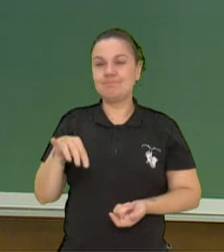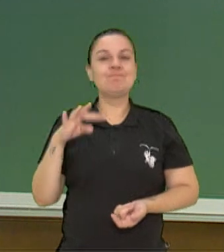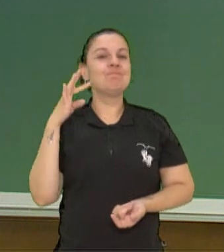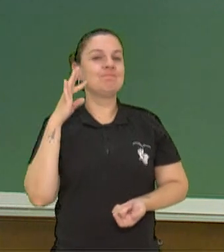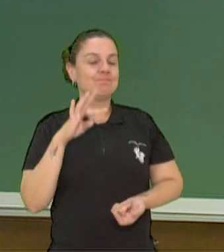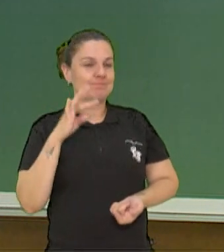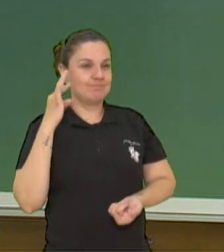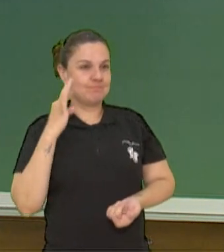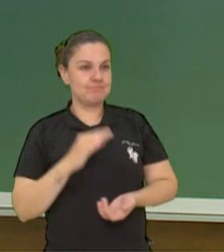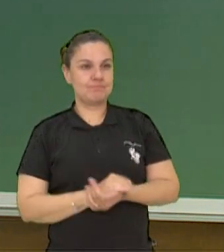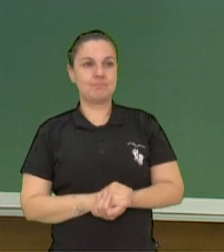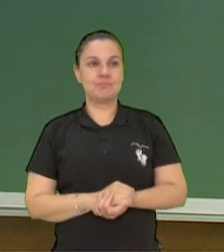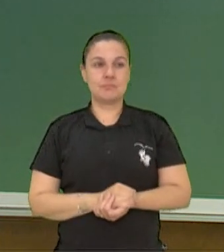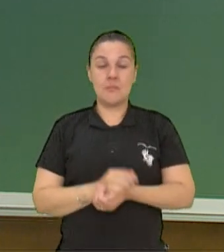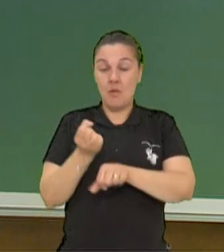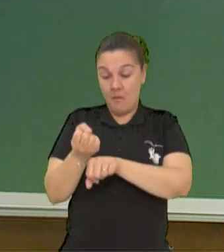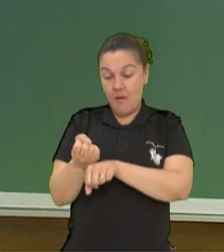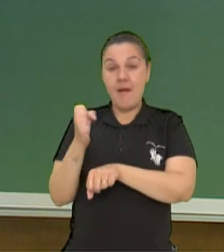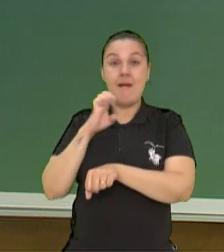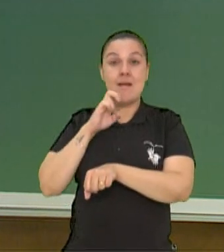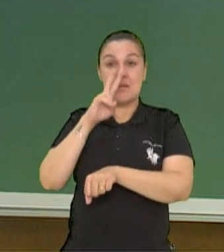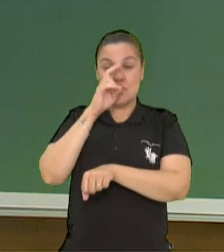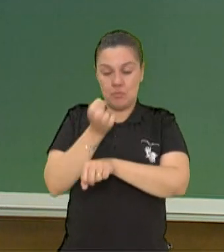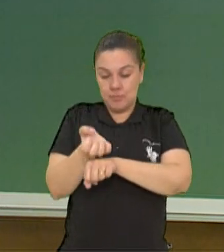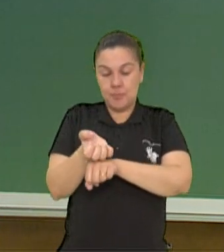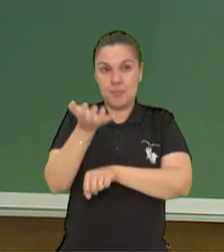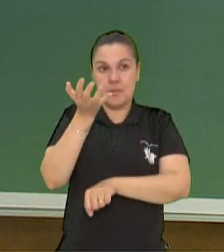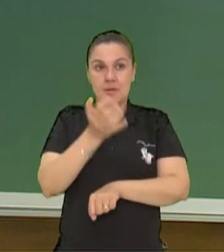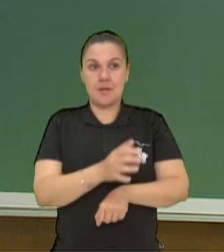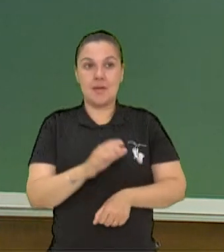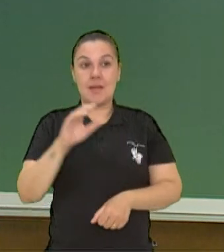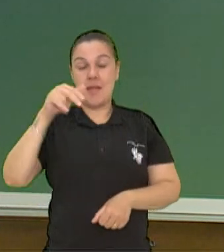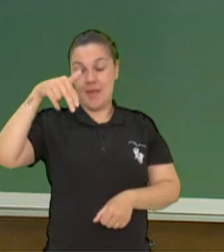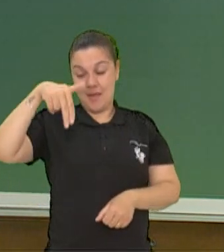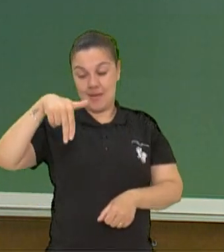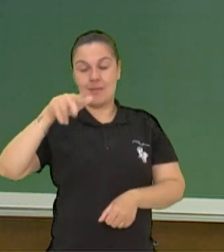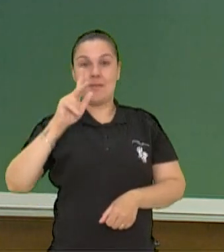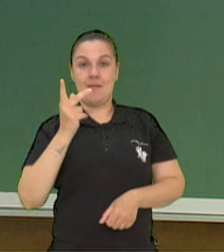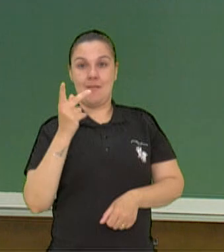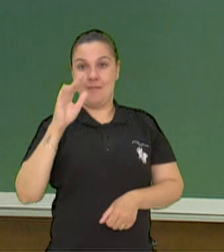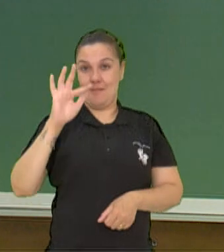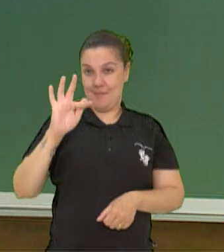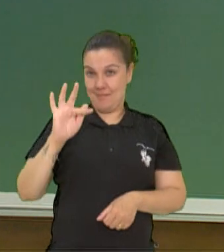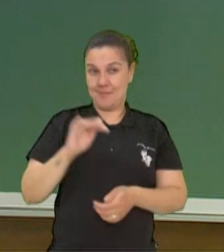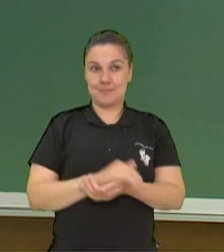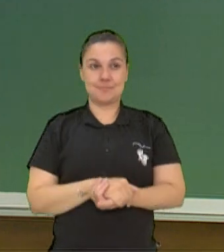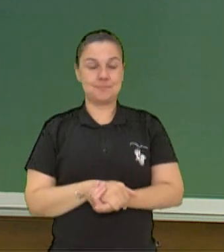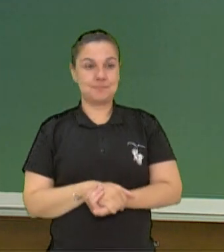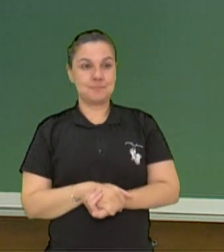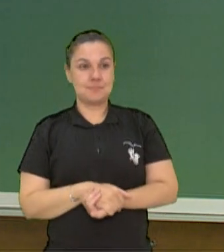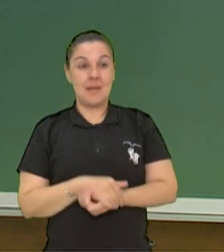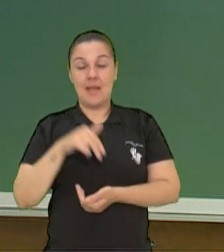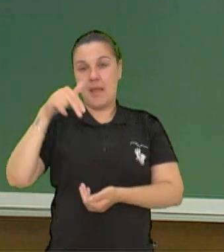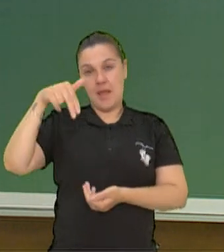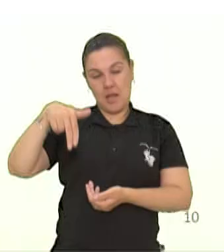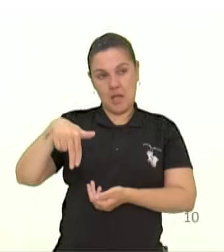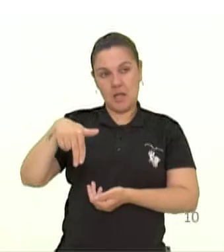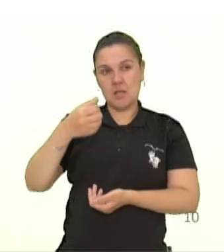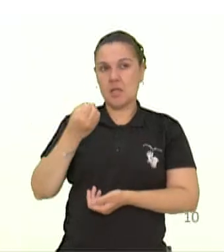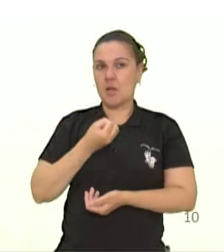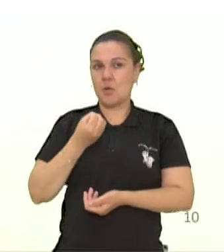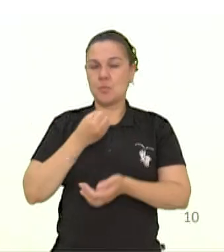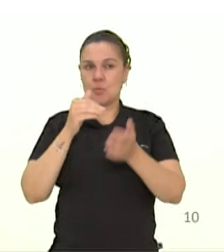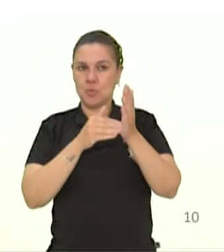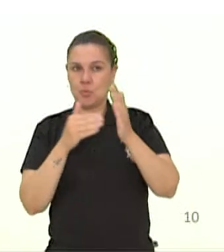bacana. Pessoal, a energia emitida é a famosa fórmula NHF, tá? O N é um número inteiro. Pessoal, esse